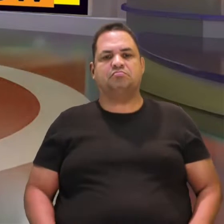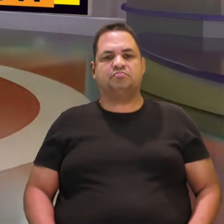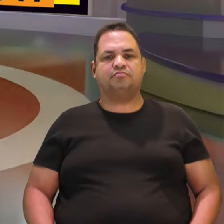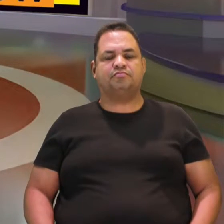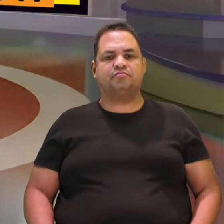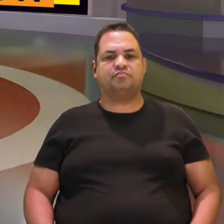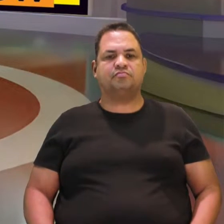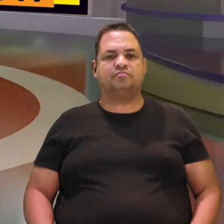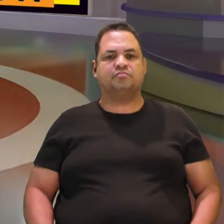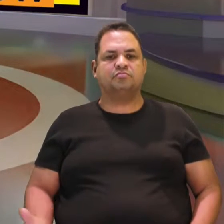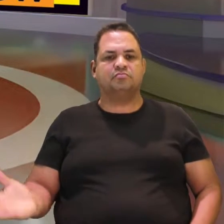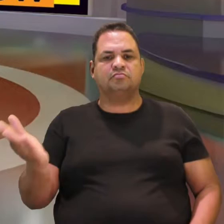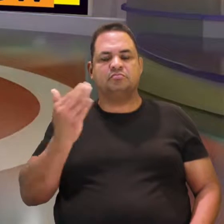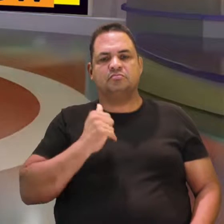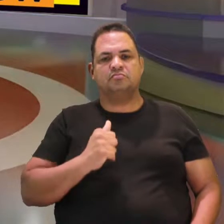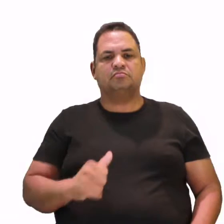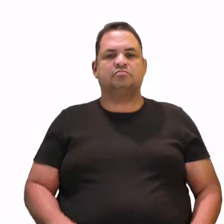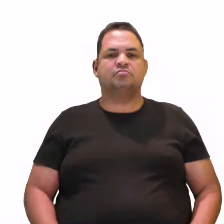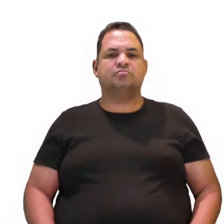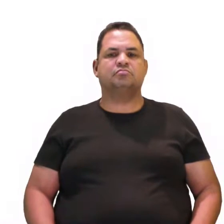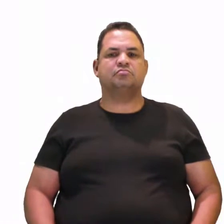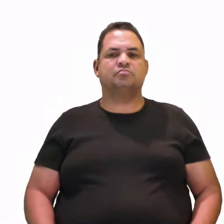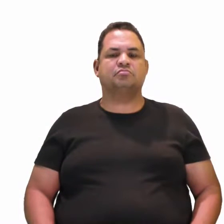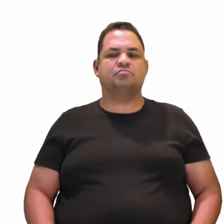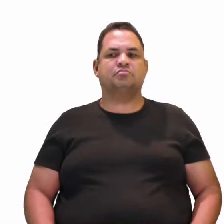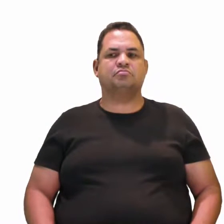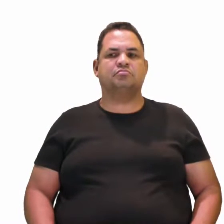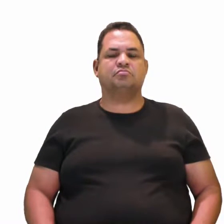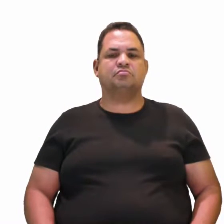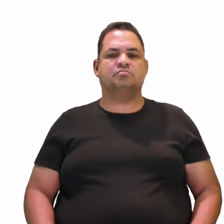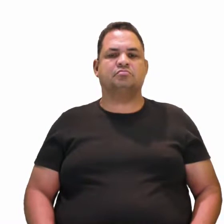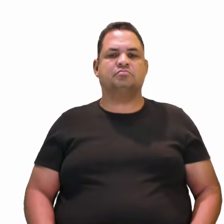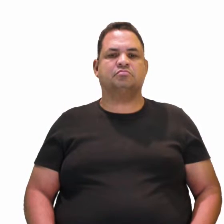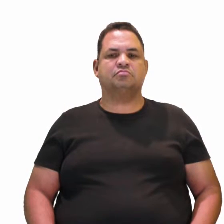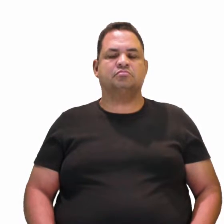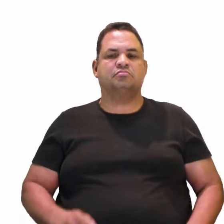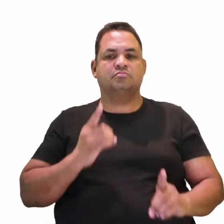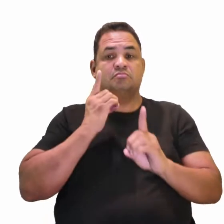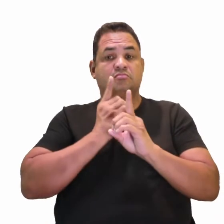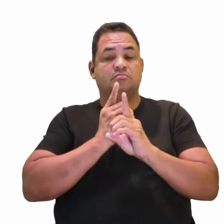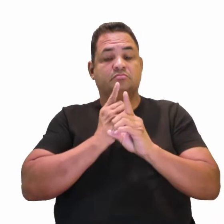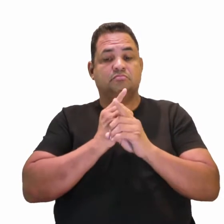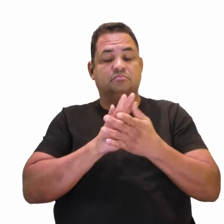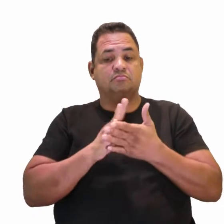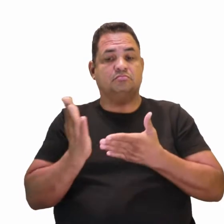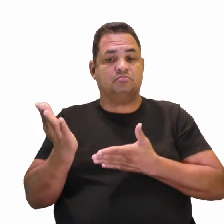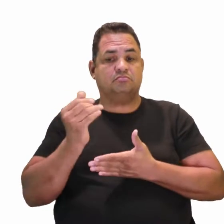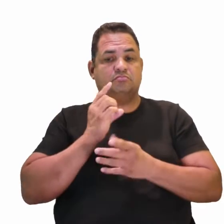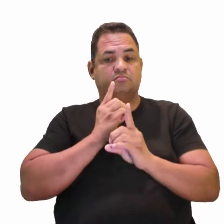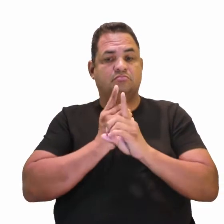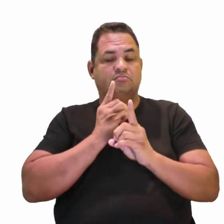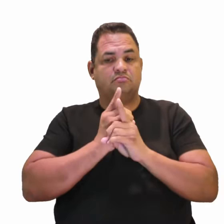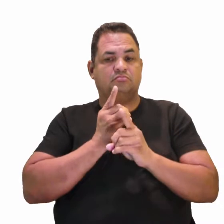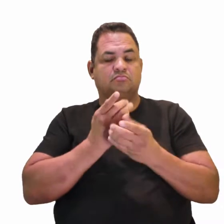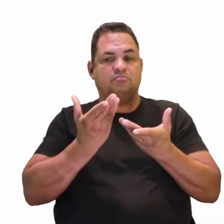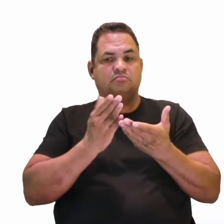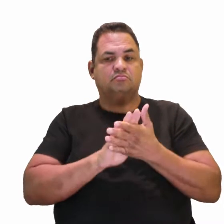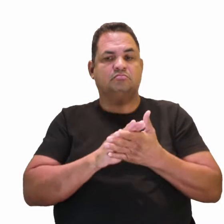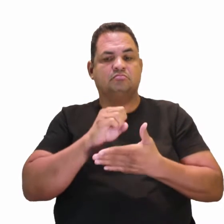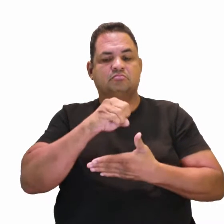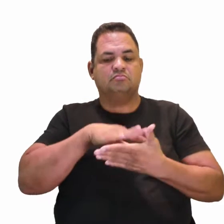let's find out. Vamos lá, let's correct. Vamos descobrir, eu tenho certeza que a atividade de sala vocês